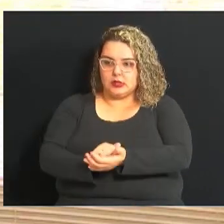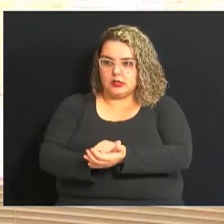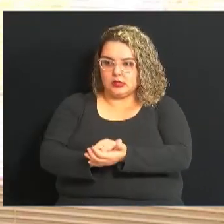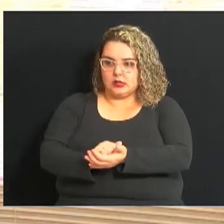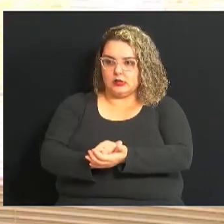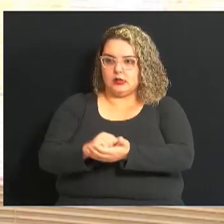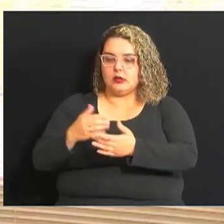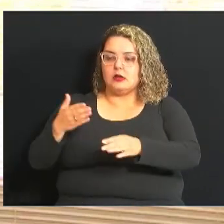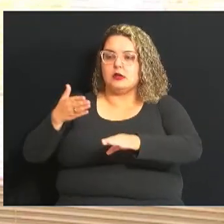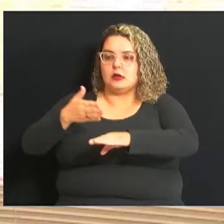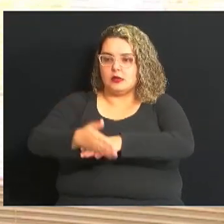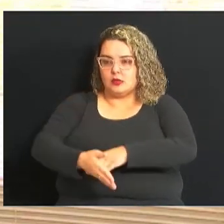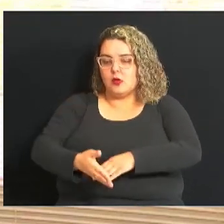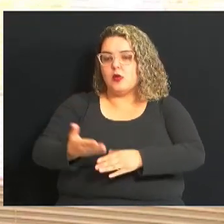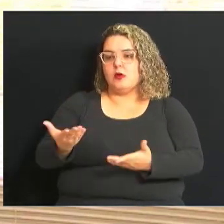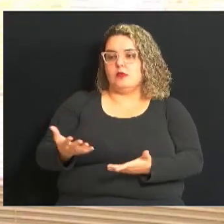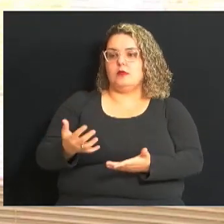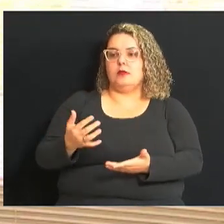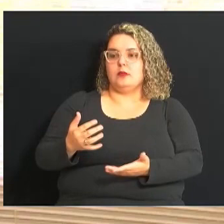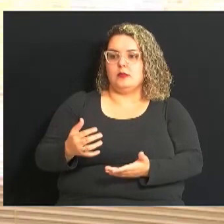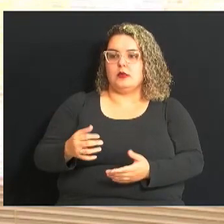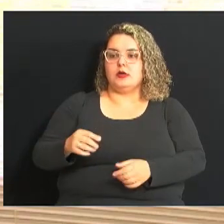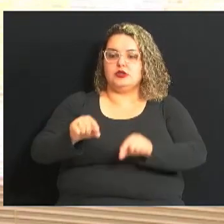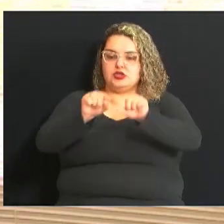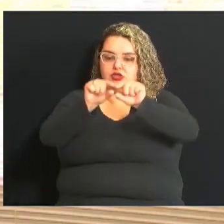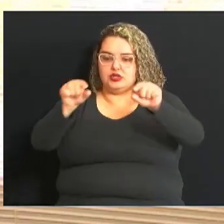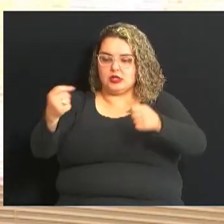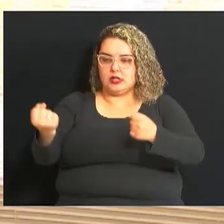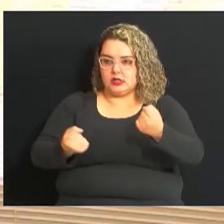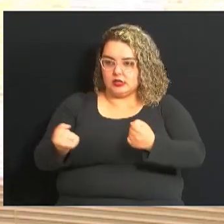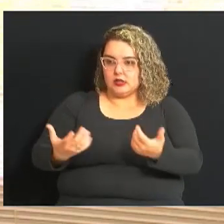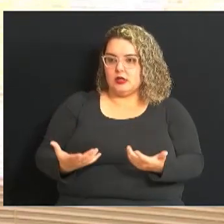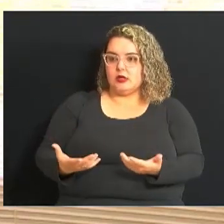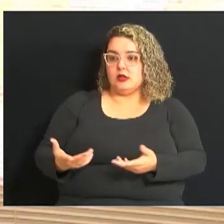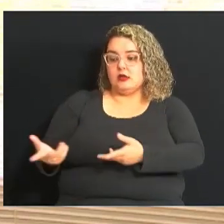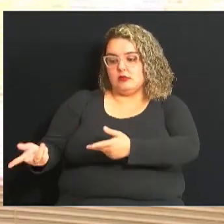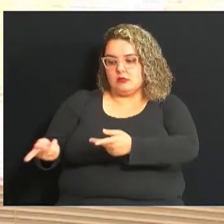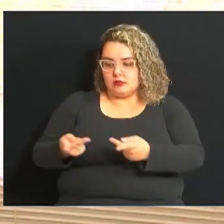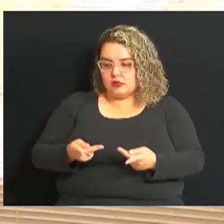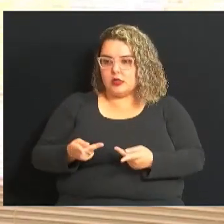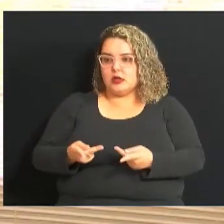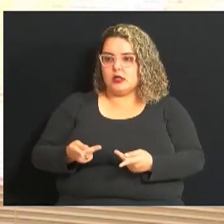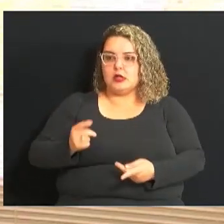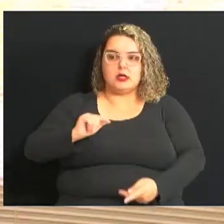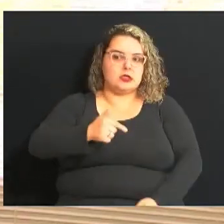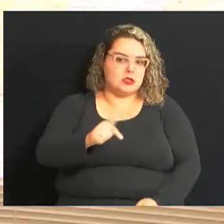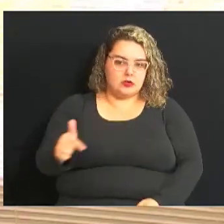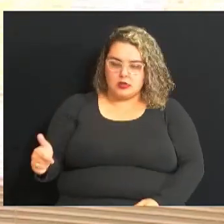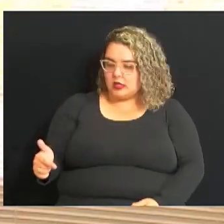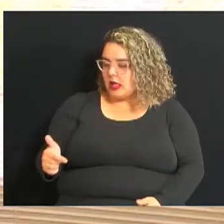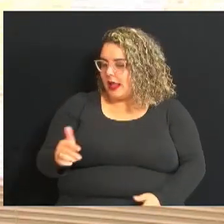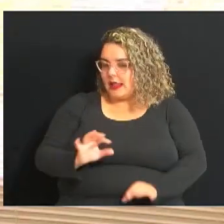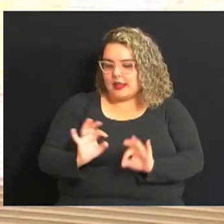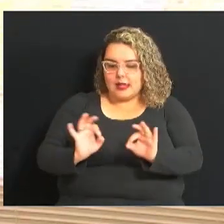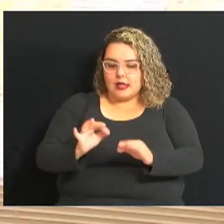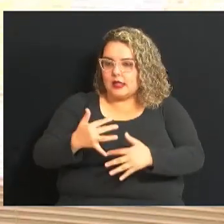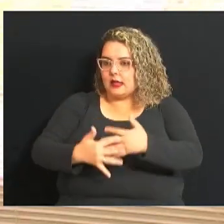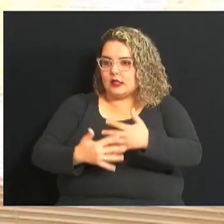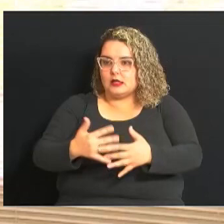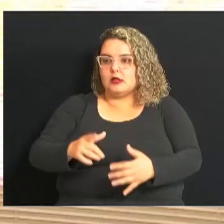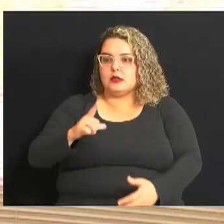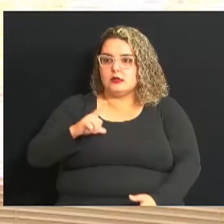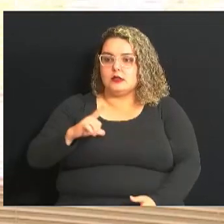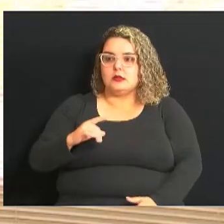acessarão o residencial por meio de tag veicular, e para os visitantes não haverá qualquer tipo de impedimento. Havendo a